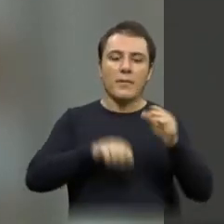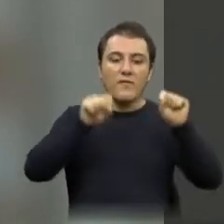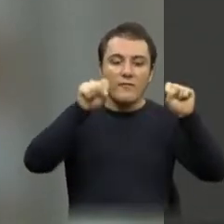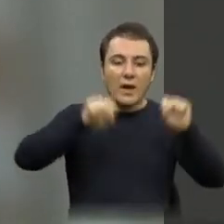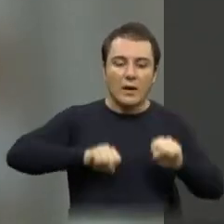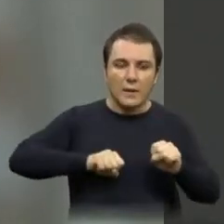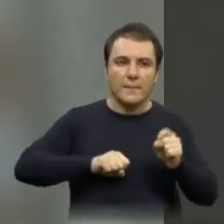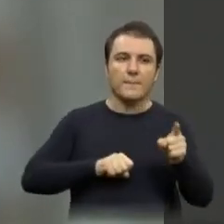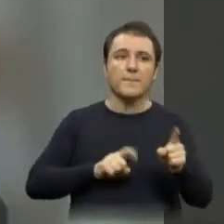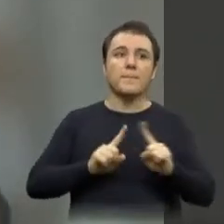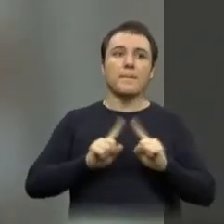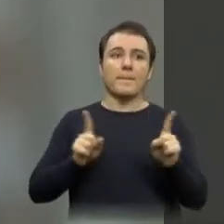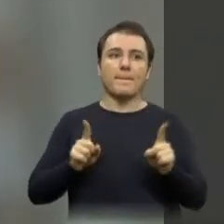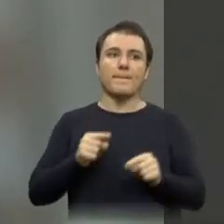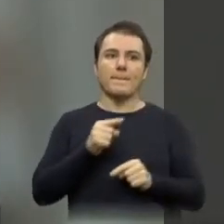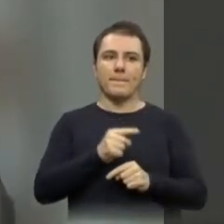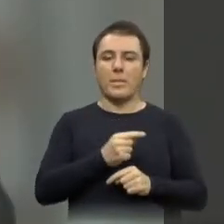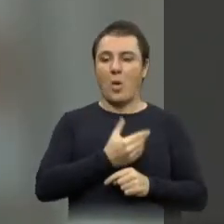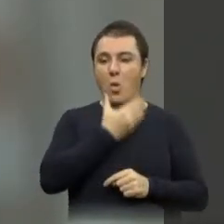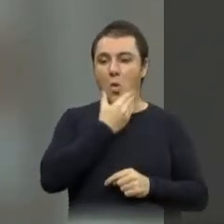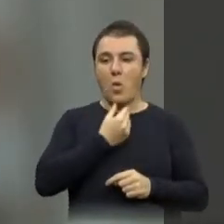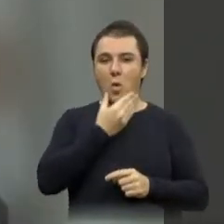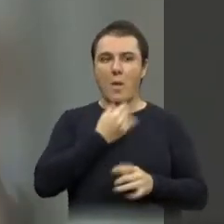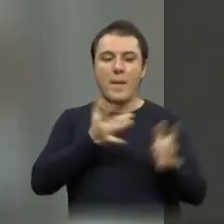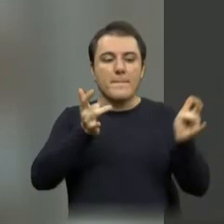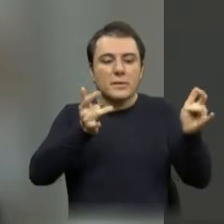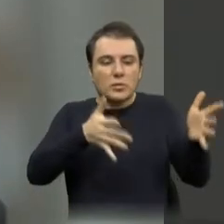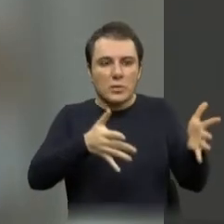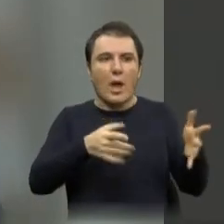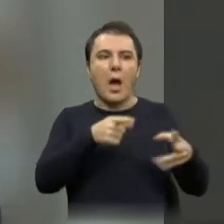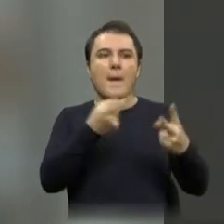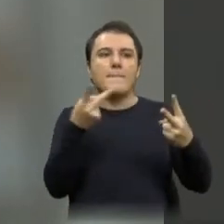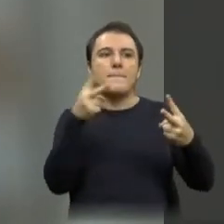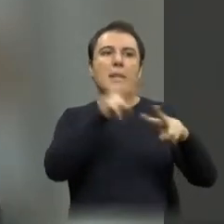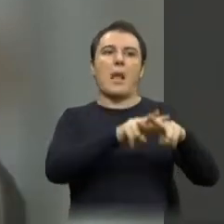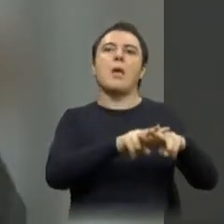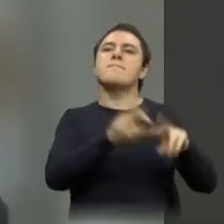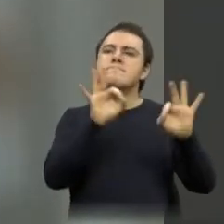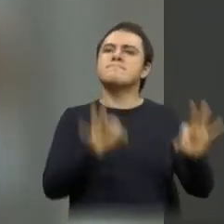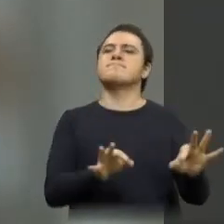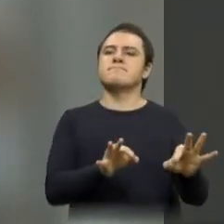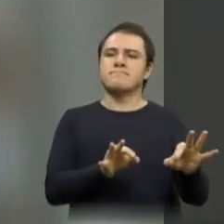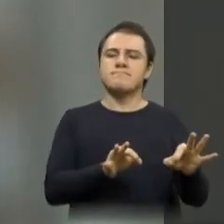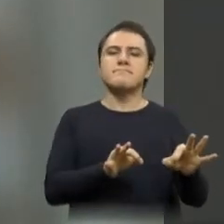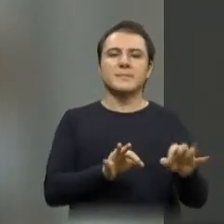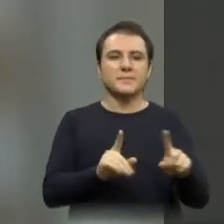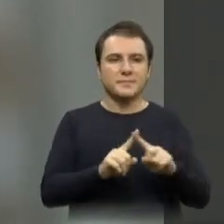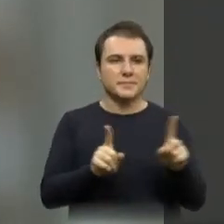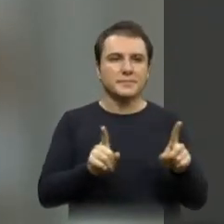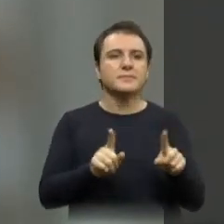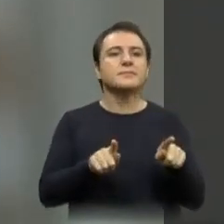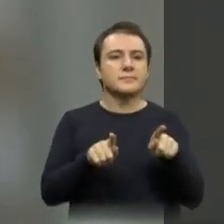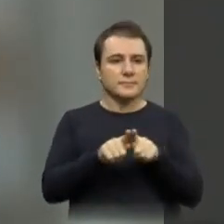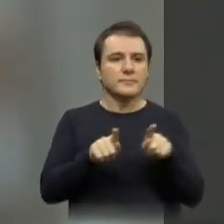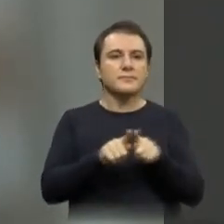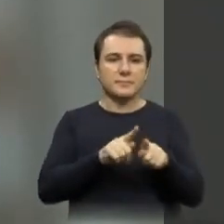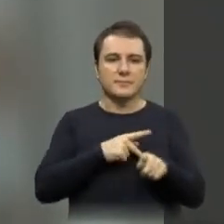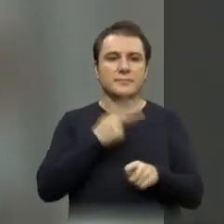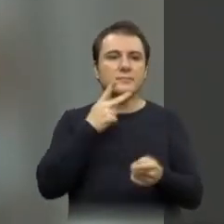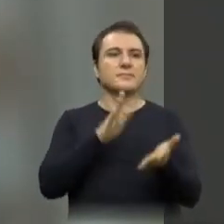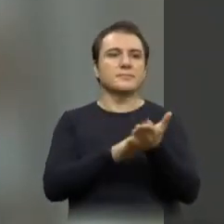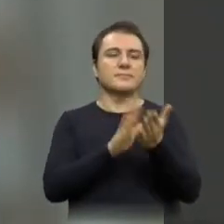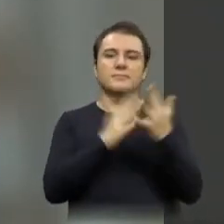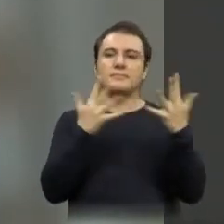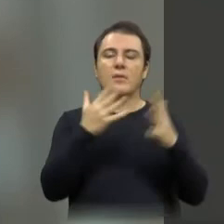flagrante, ou seja, o indivíduo que soltou esse animal foi preso ali na hora. Então, também parabenizo